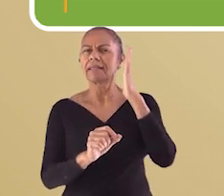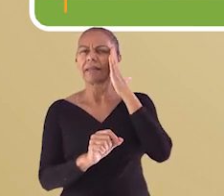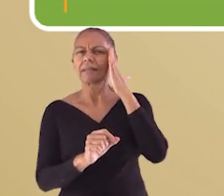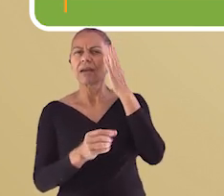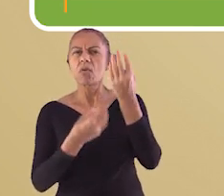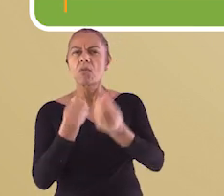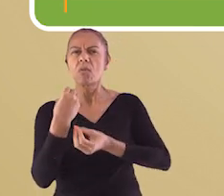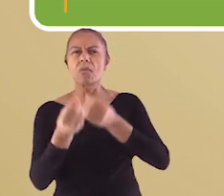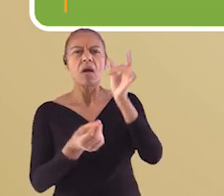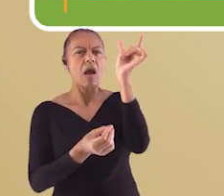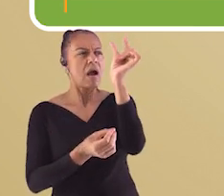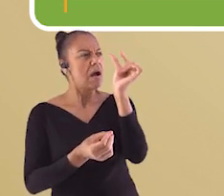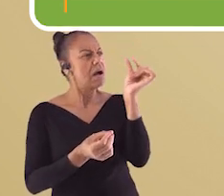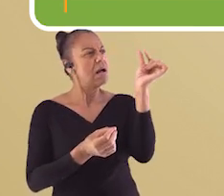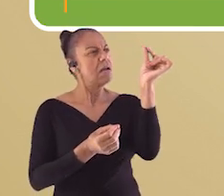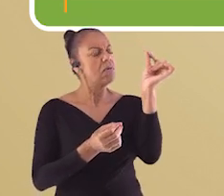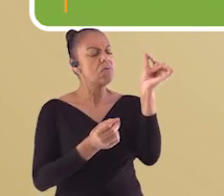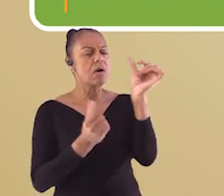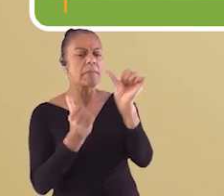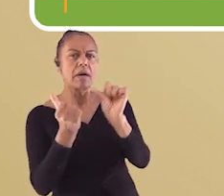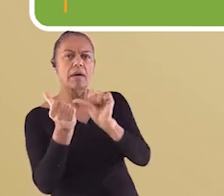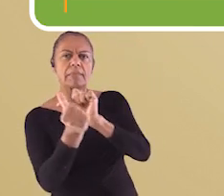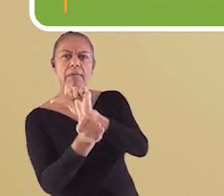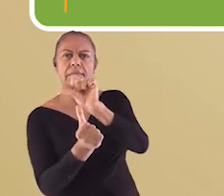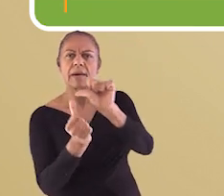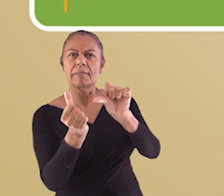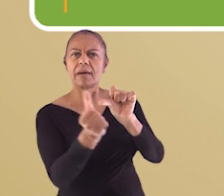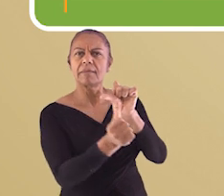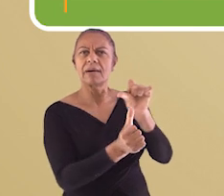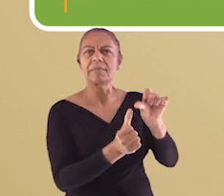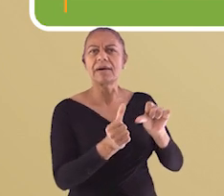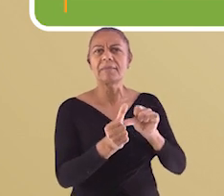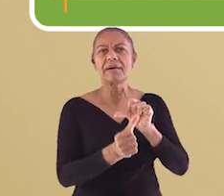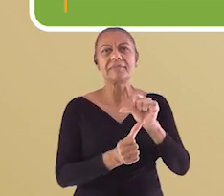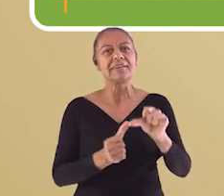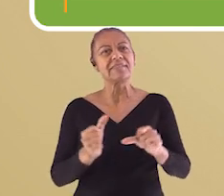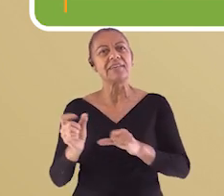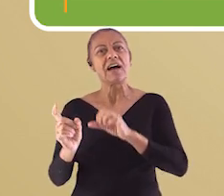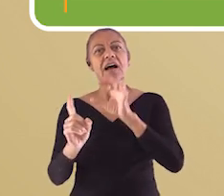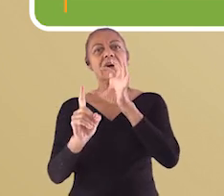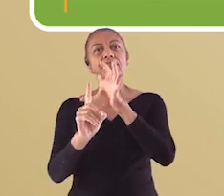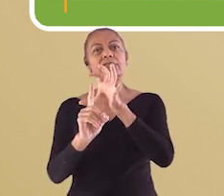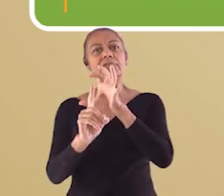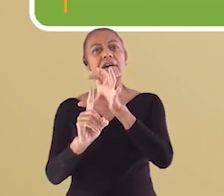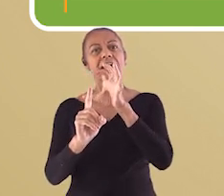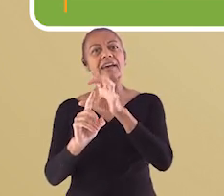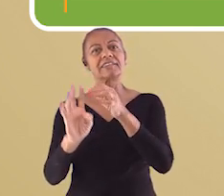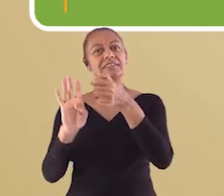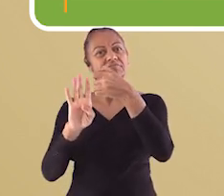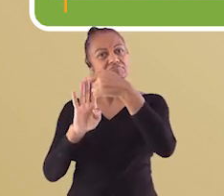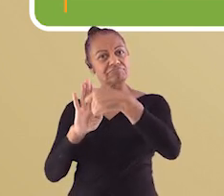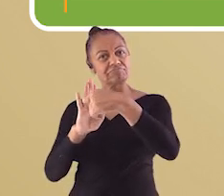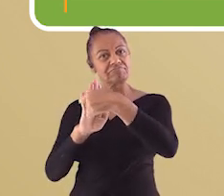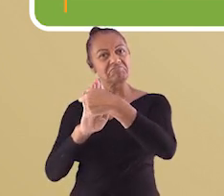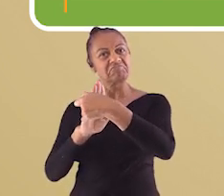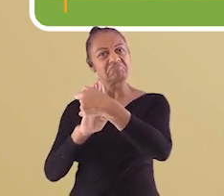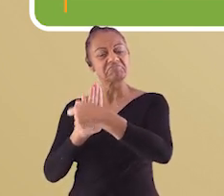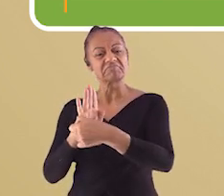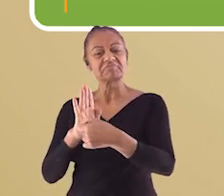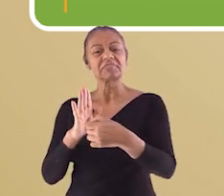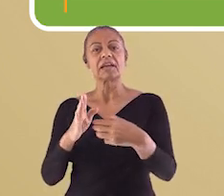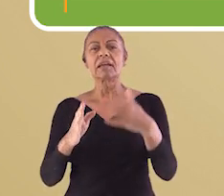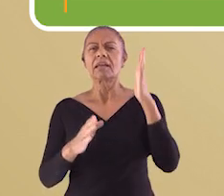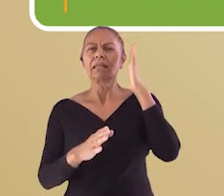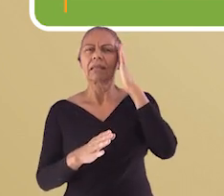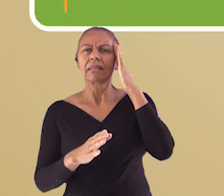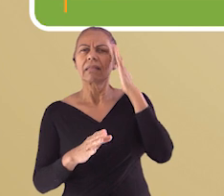ciclo da Lua contribuiu na construção do calendário. E para aprender um pouco mais sobre a influência